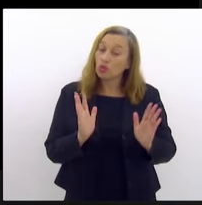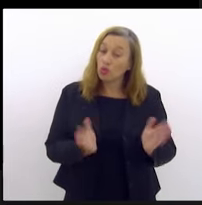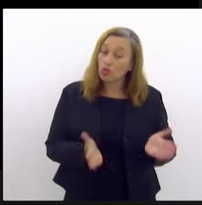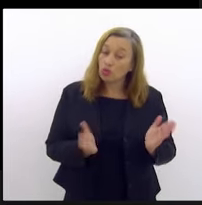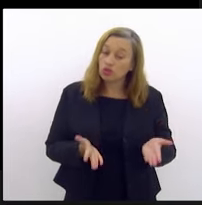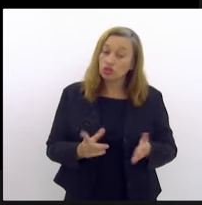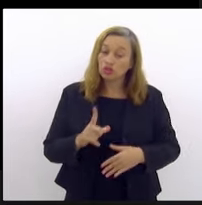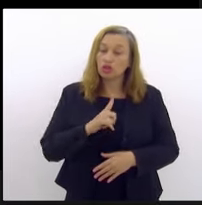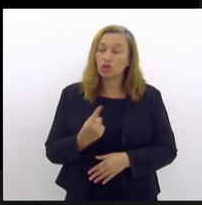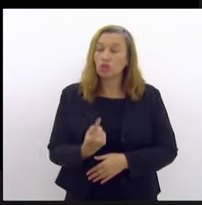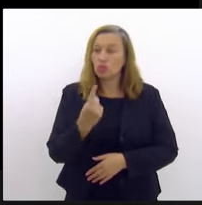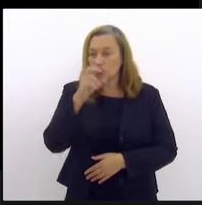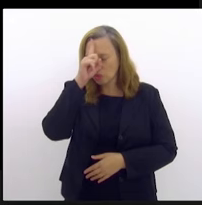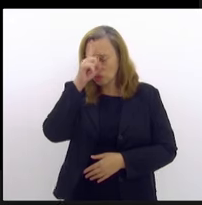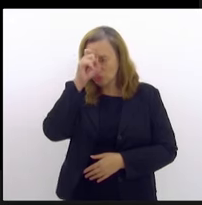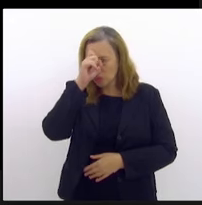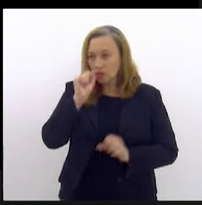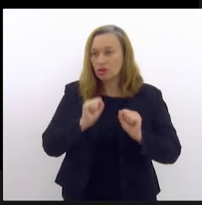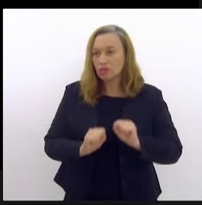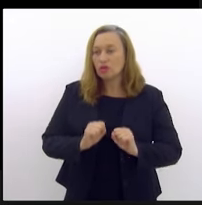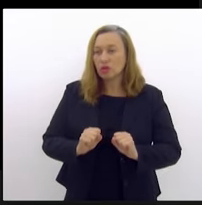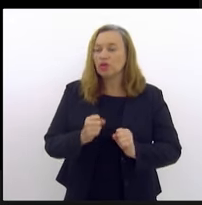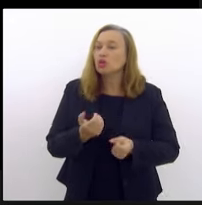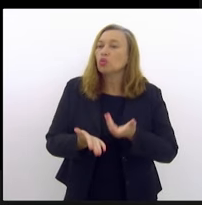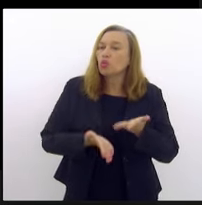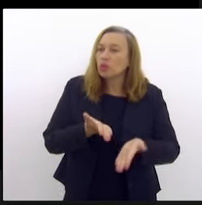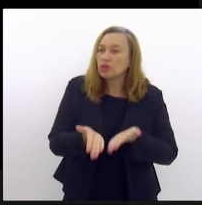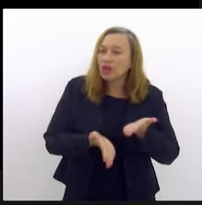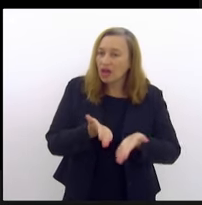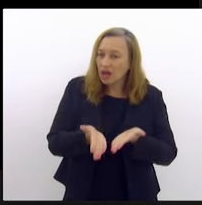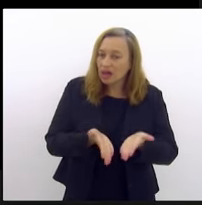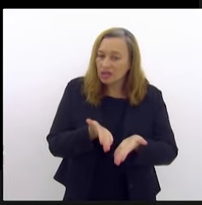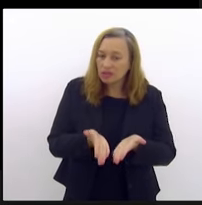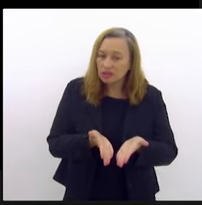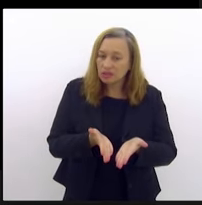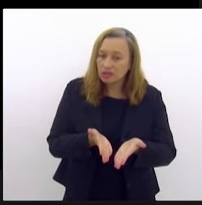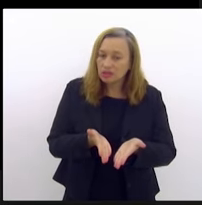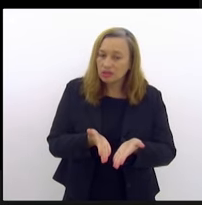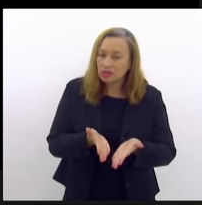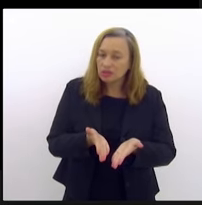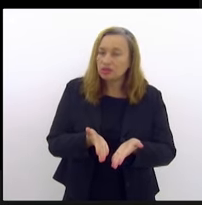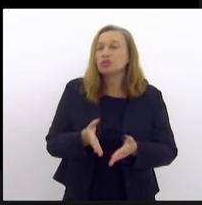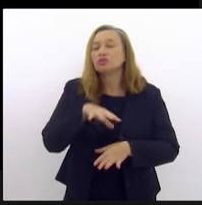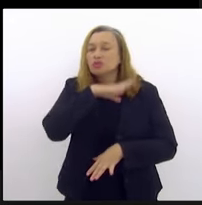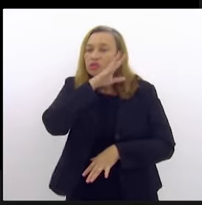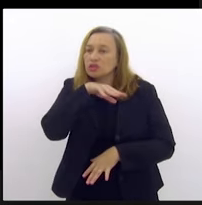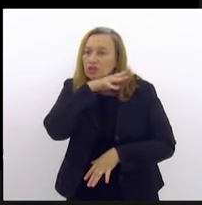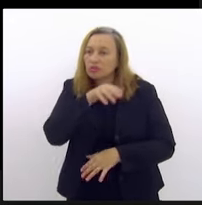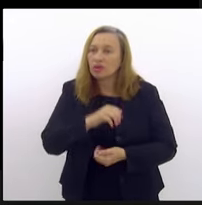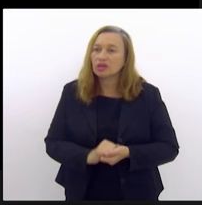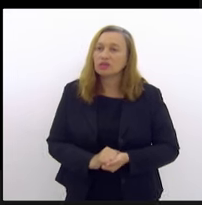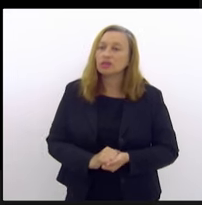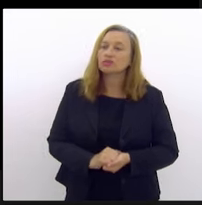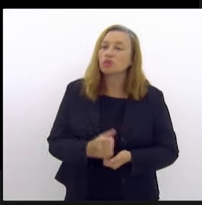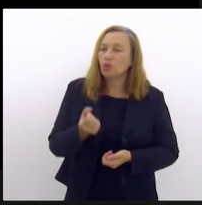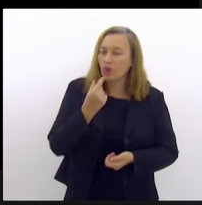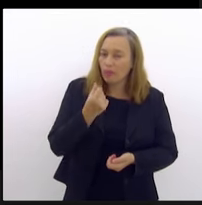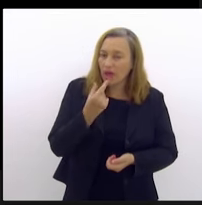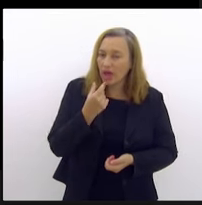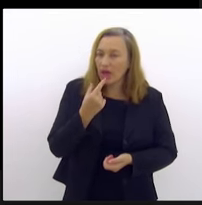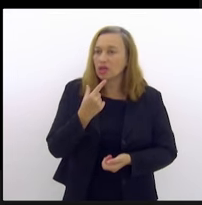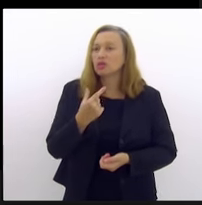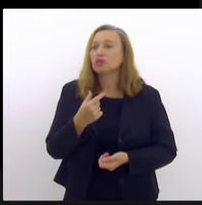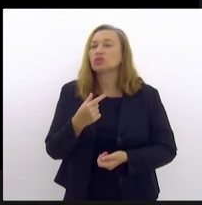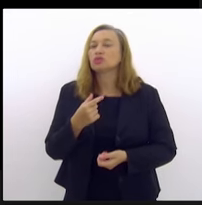ter um hospital que possa cuidar dos nossos dos animais, com medicamento,